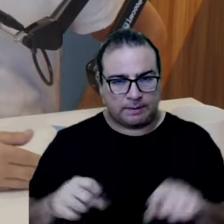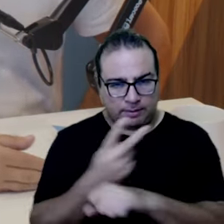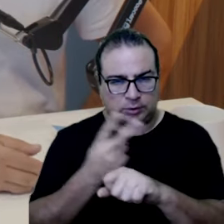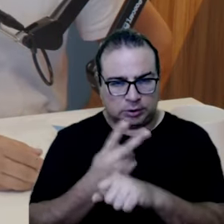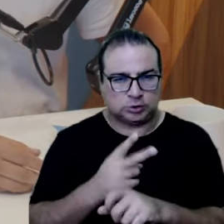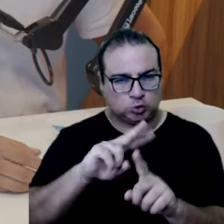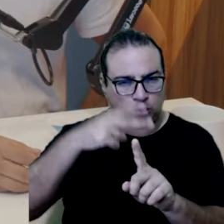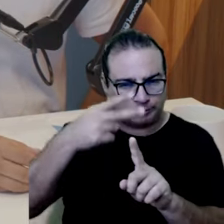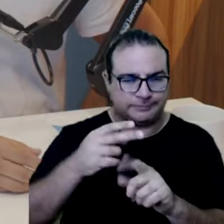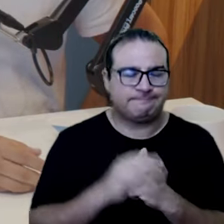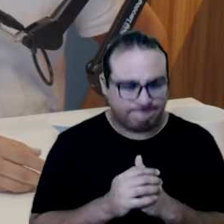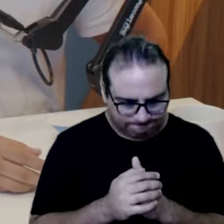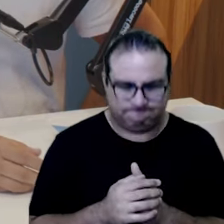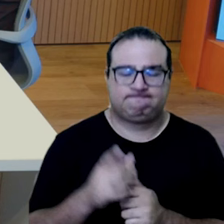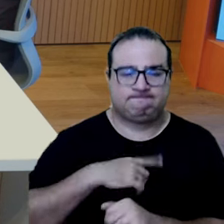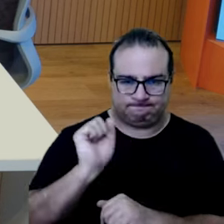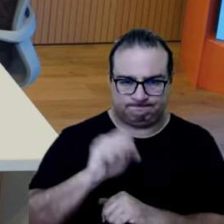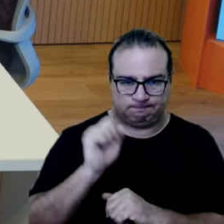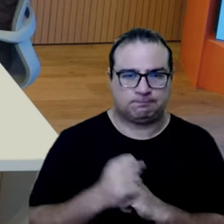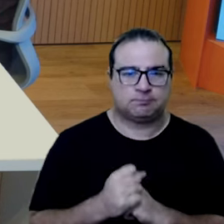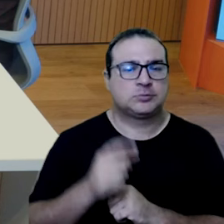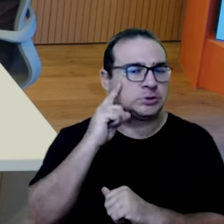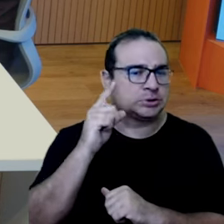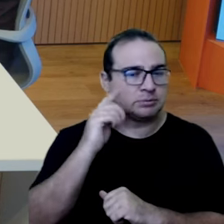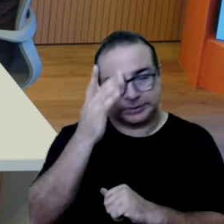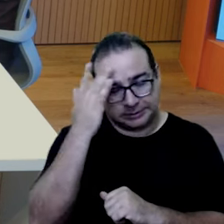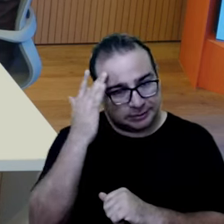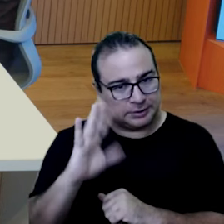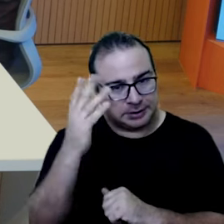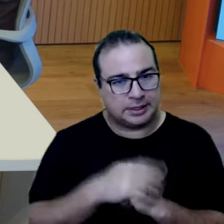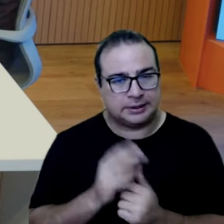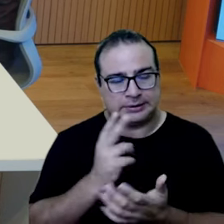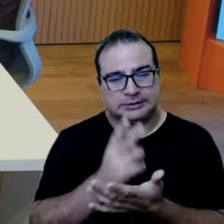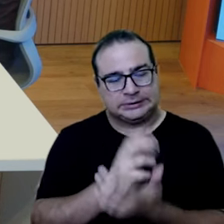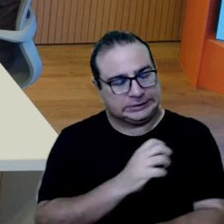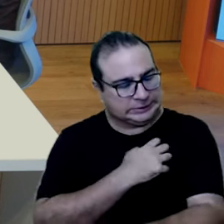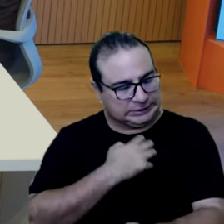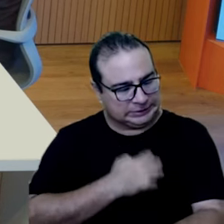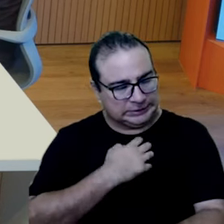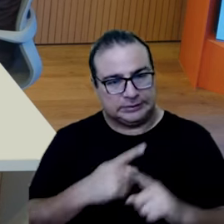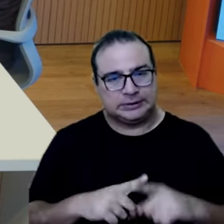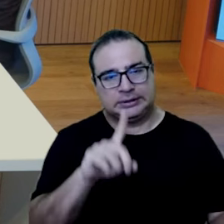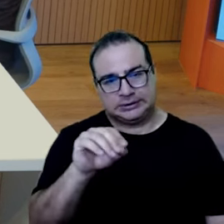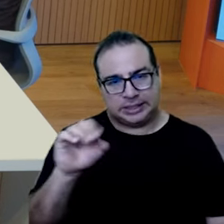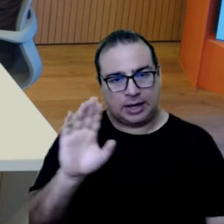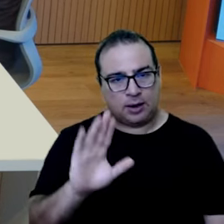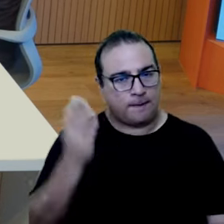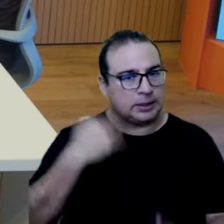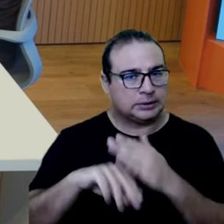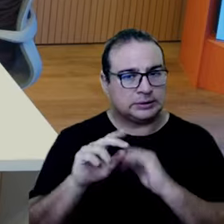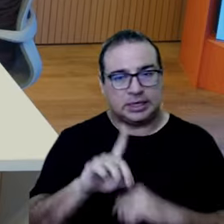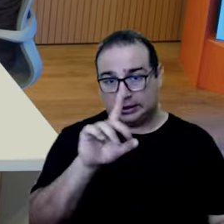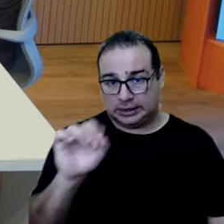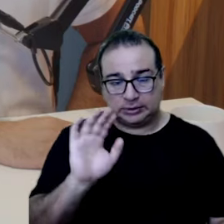com uma duplicidade É sim tem isso também aí é dia a dia de quem toma na cabeça aqui o Marco passa ra em vez dela pular 100 notas Olha a minha última